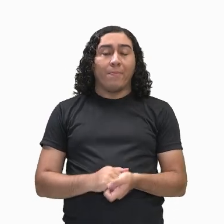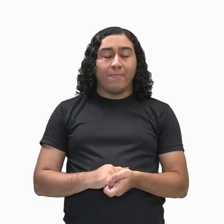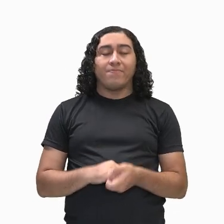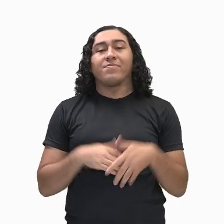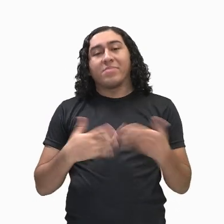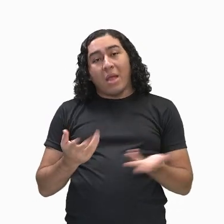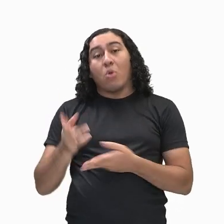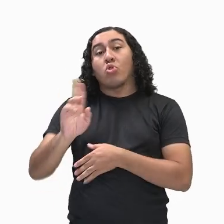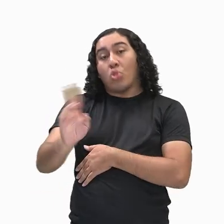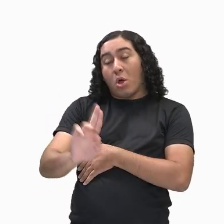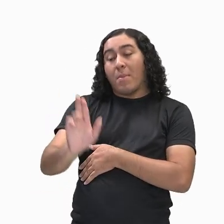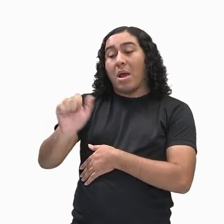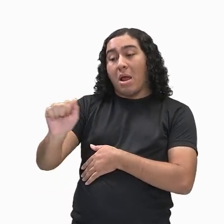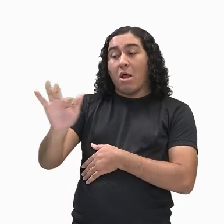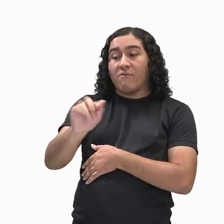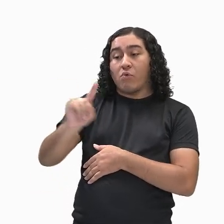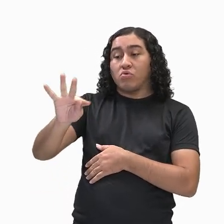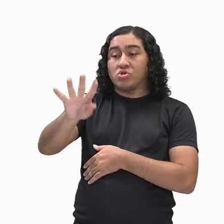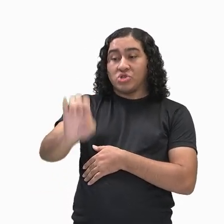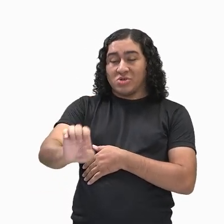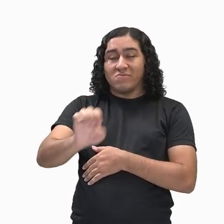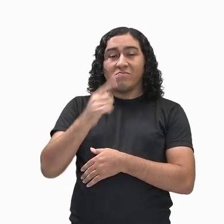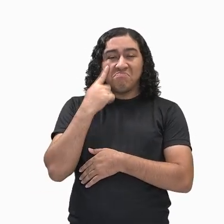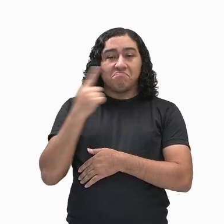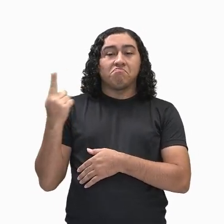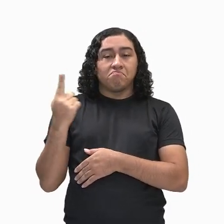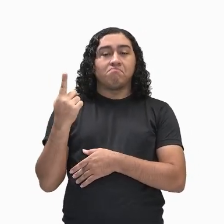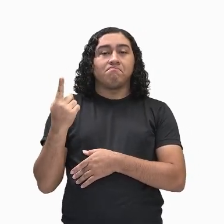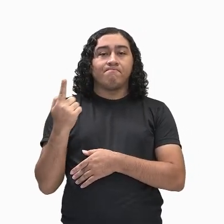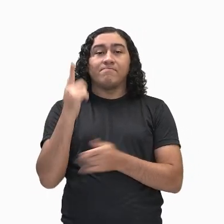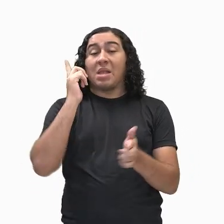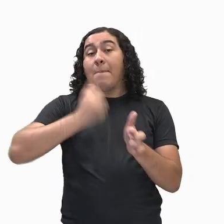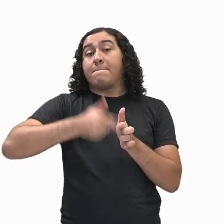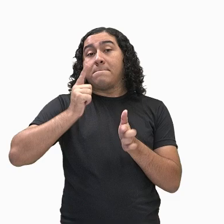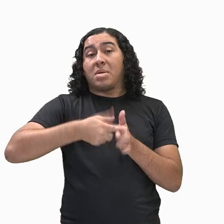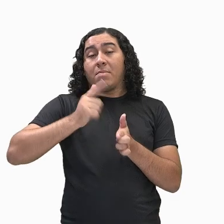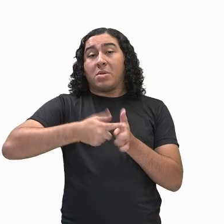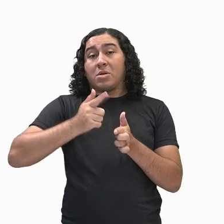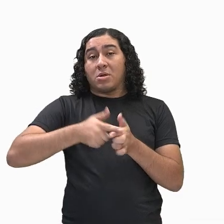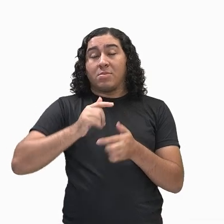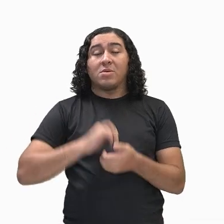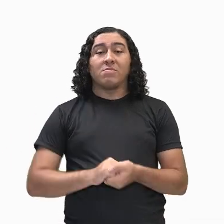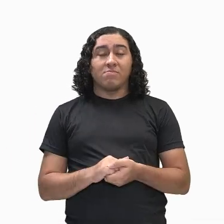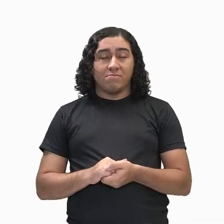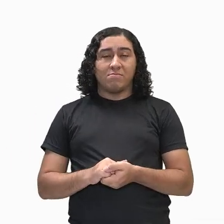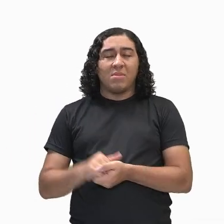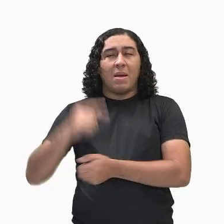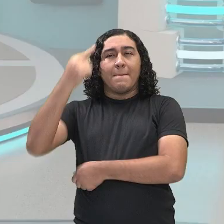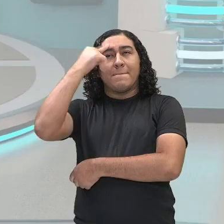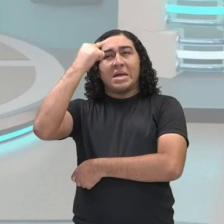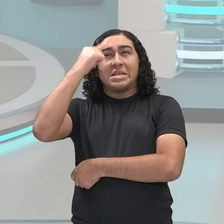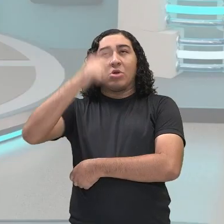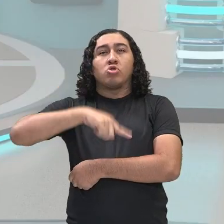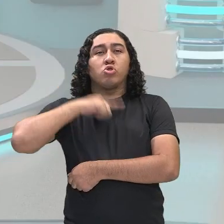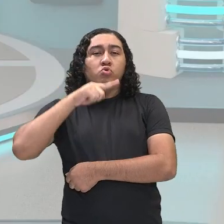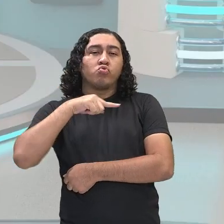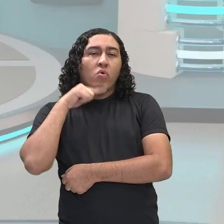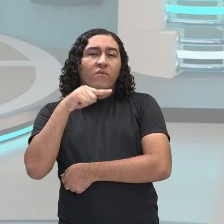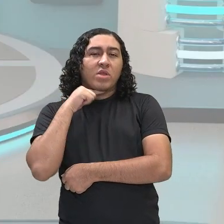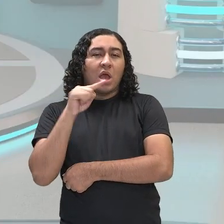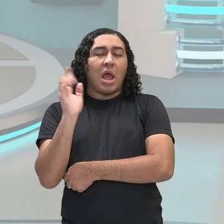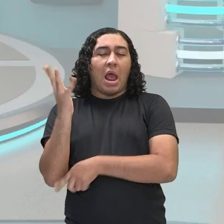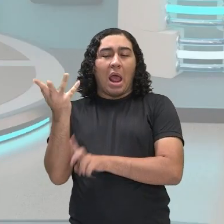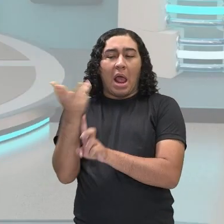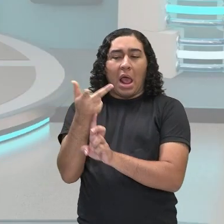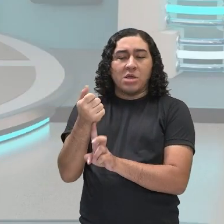o nome de A Fonte. Olha só como um questionamento da arte ele vai começando a aparecer.